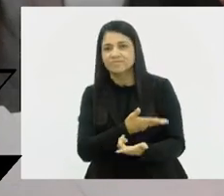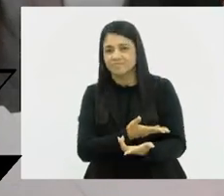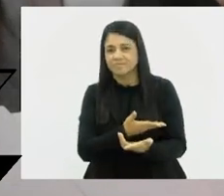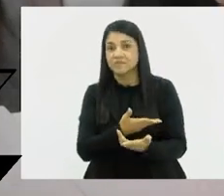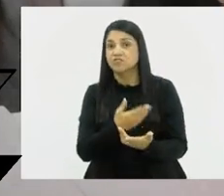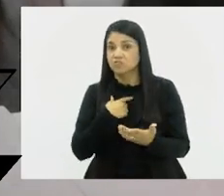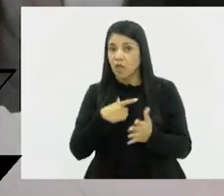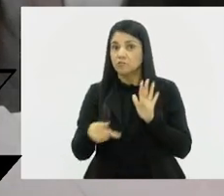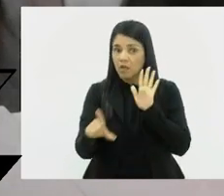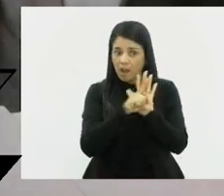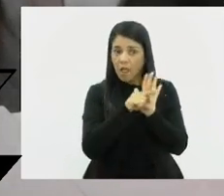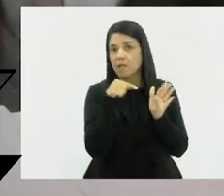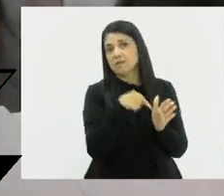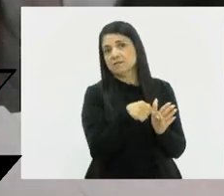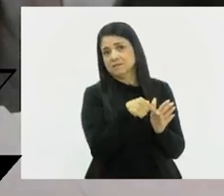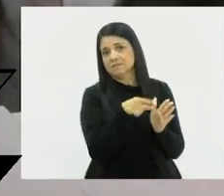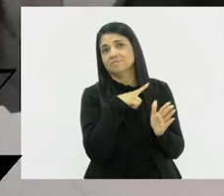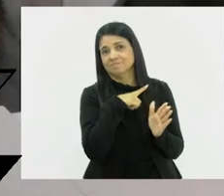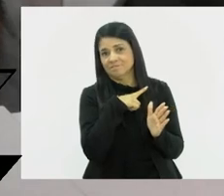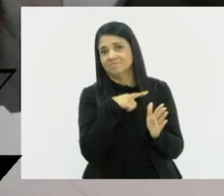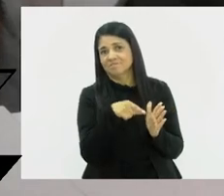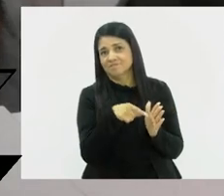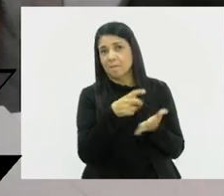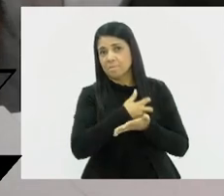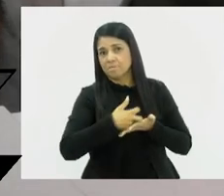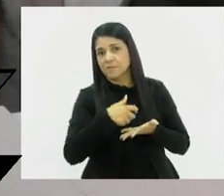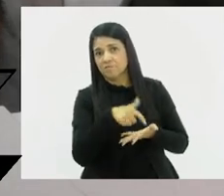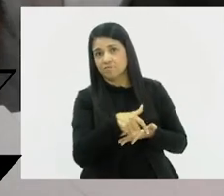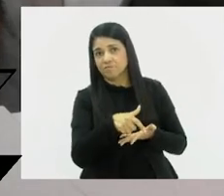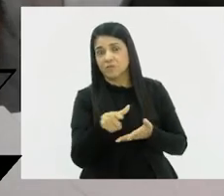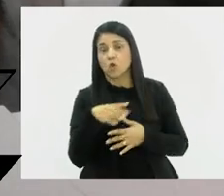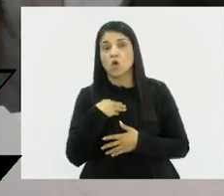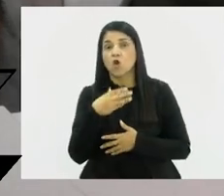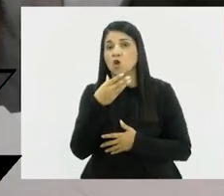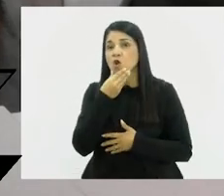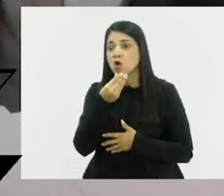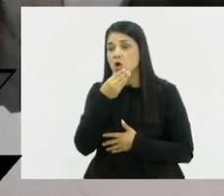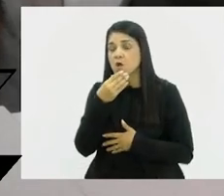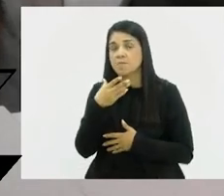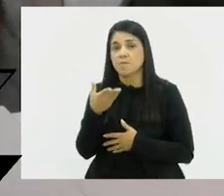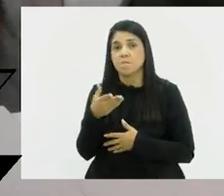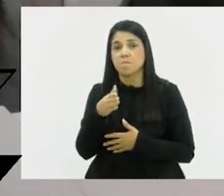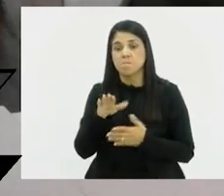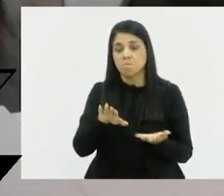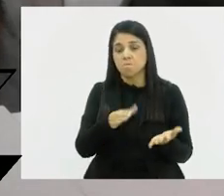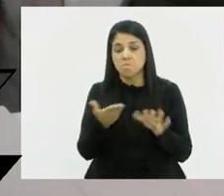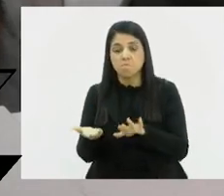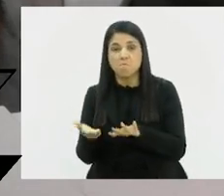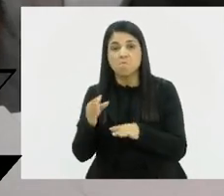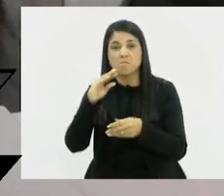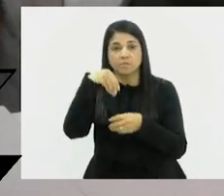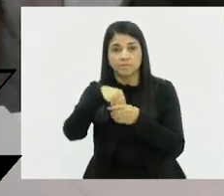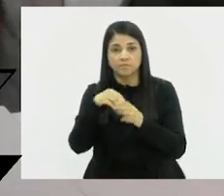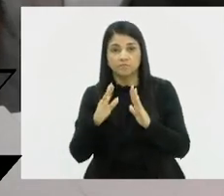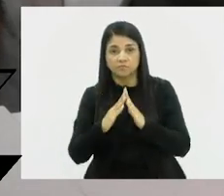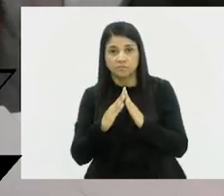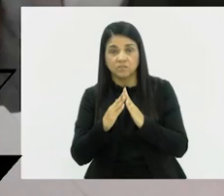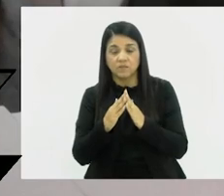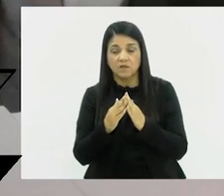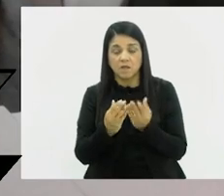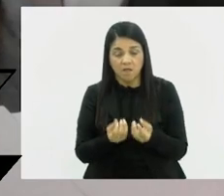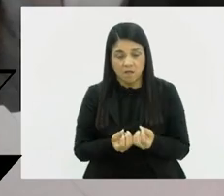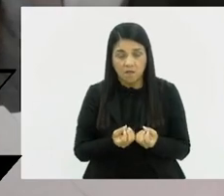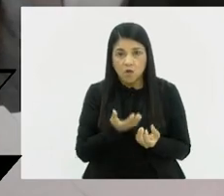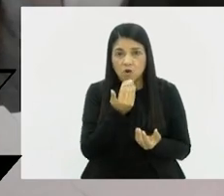penal. E aí, como é que fica isso? Aquele senhor que foi morto dentro de casa, alimentando o animal, argumentaram lá, talvez, eu acredito, não